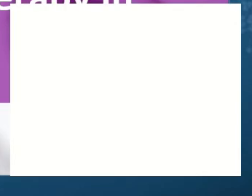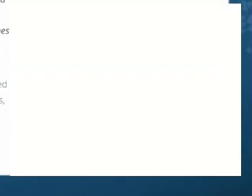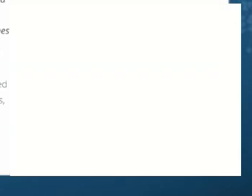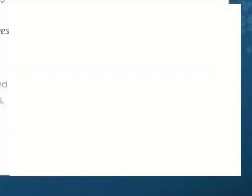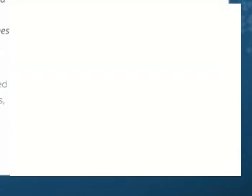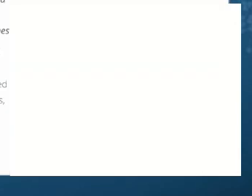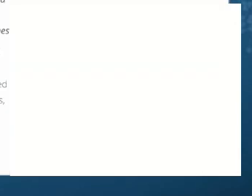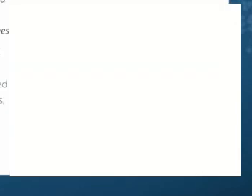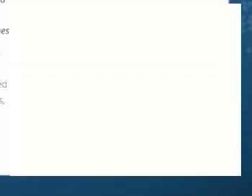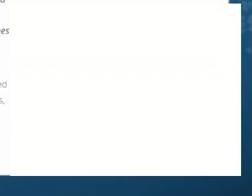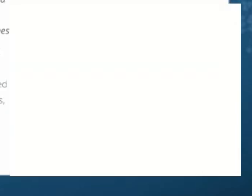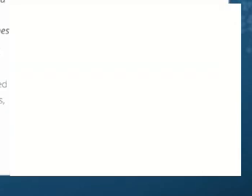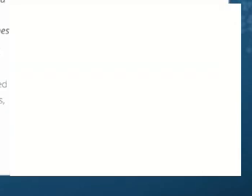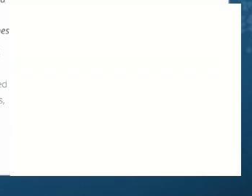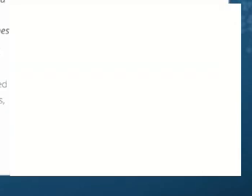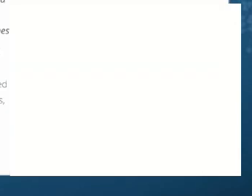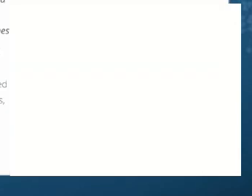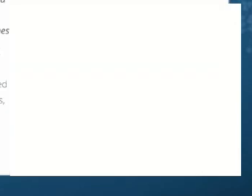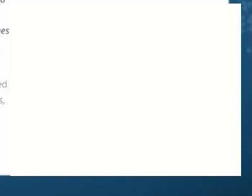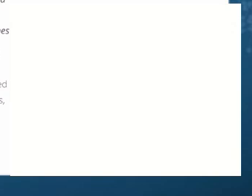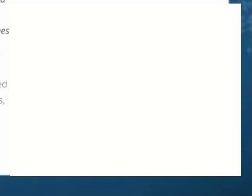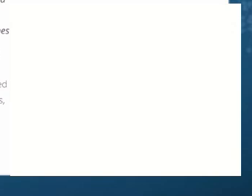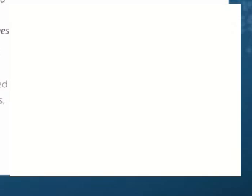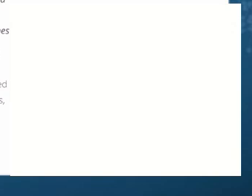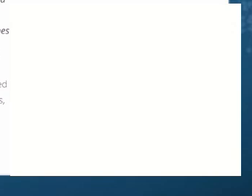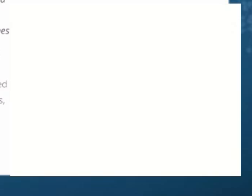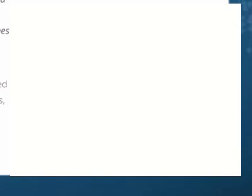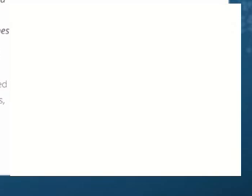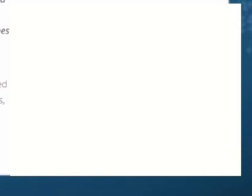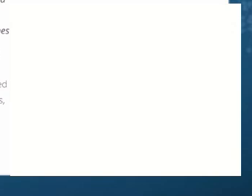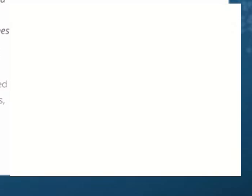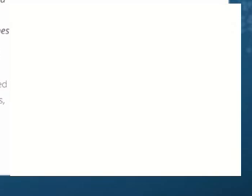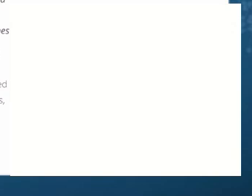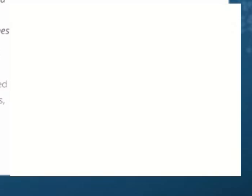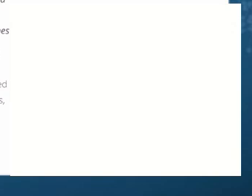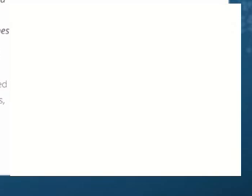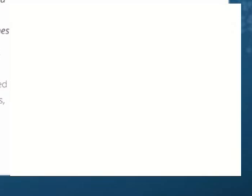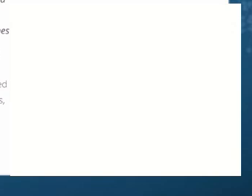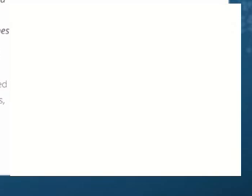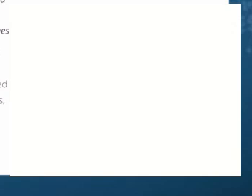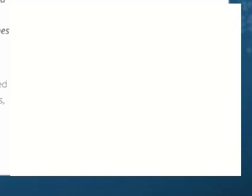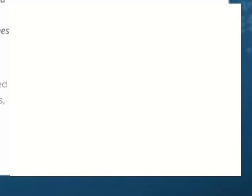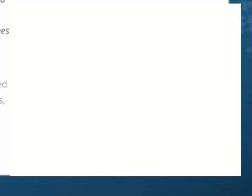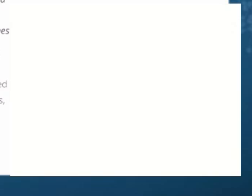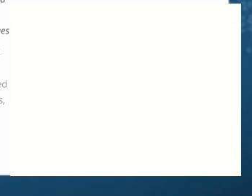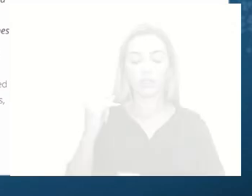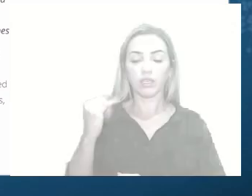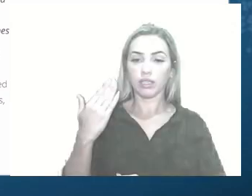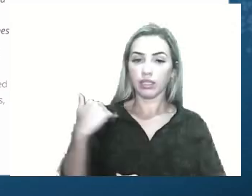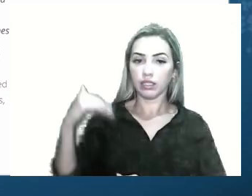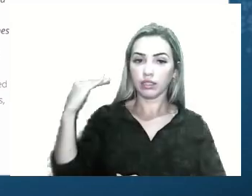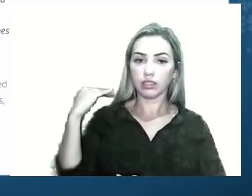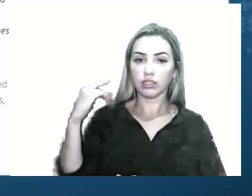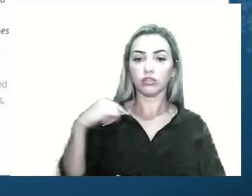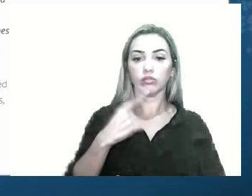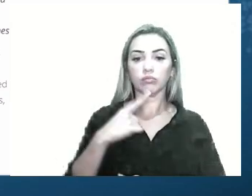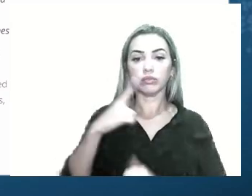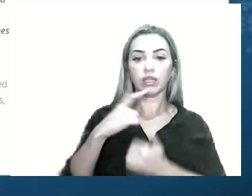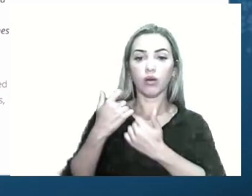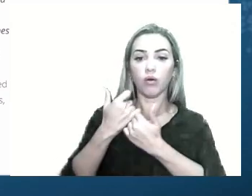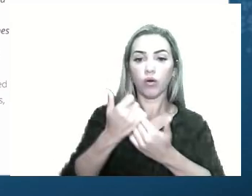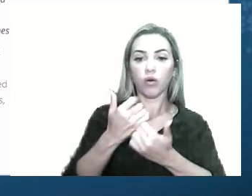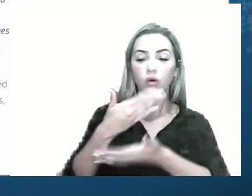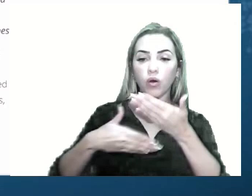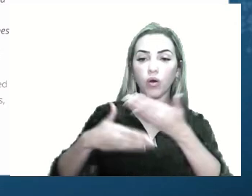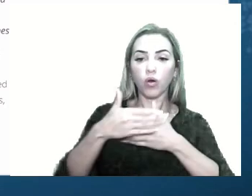primeira parte, que é a manufatura, a produção de células CAR-T. E, alguns dias atrás, estamos cooperando como uma